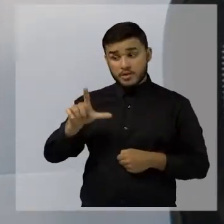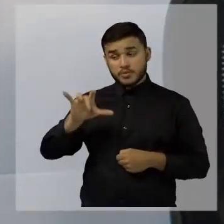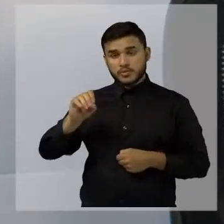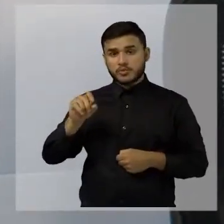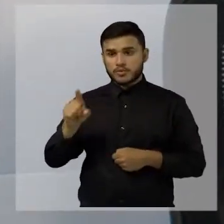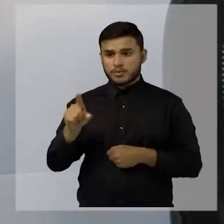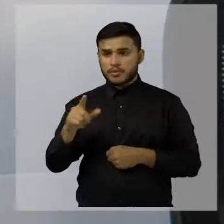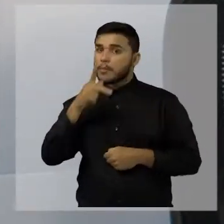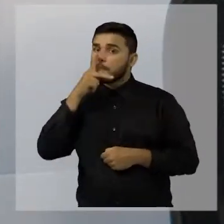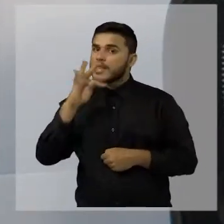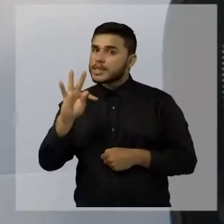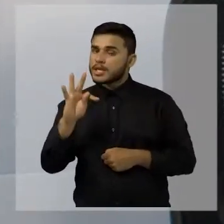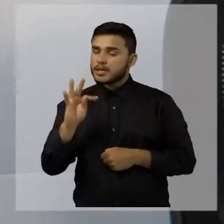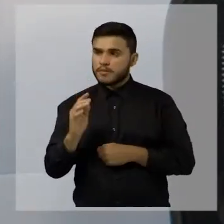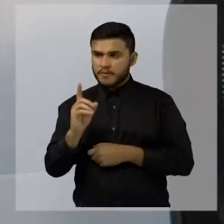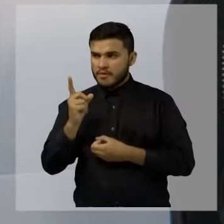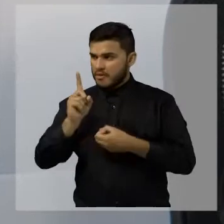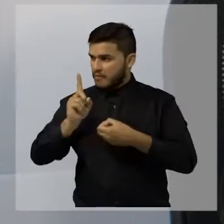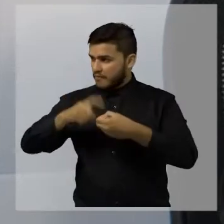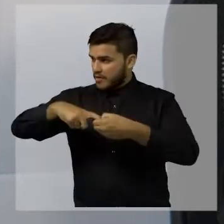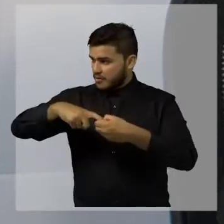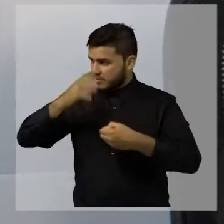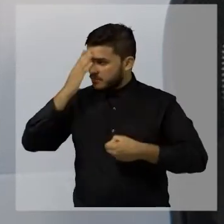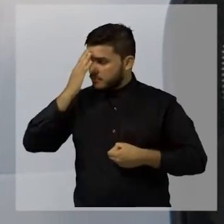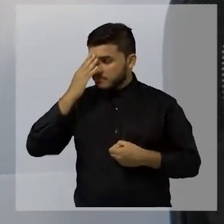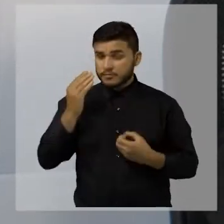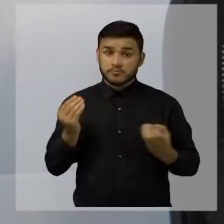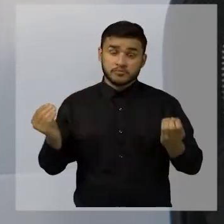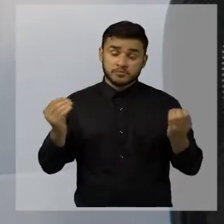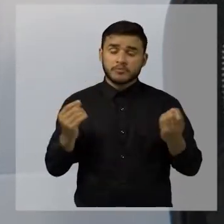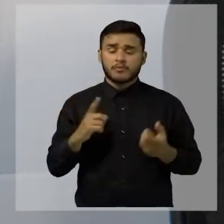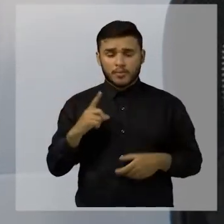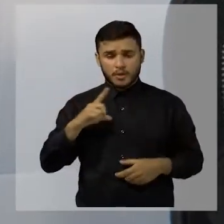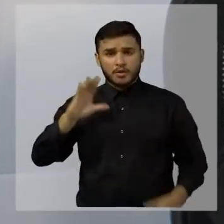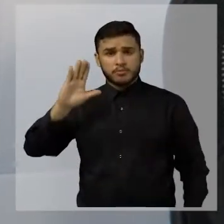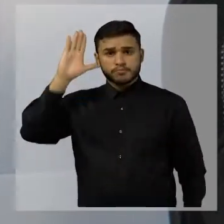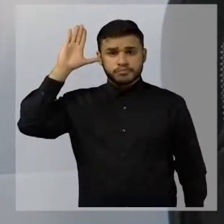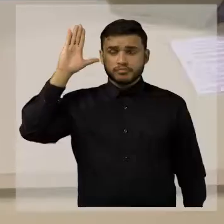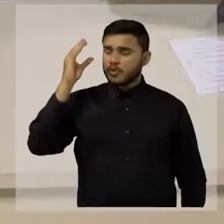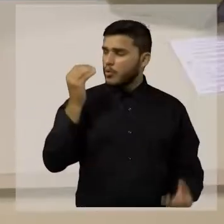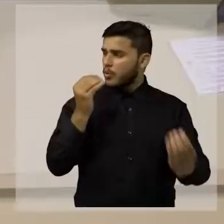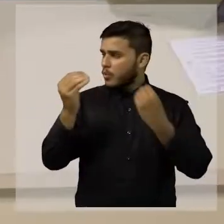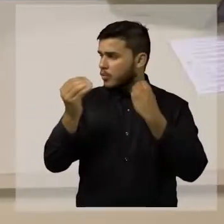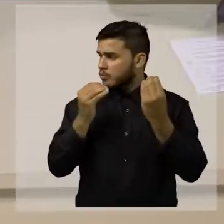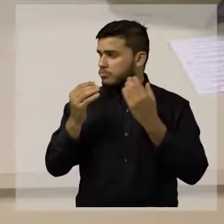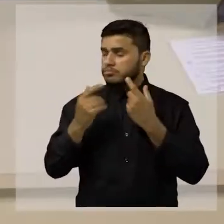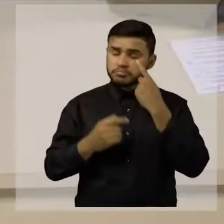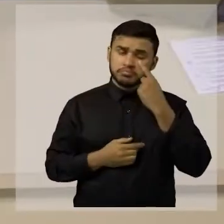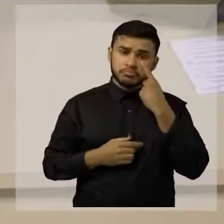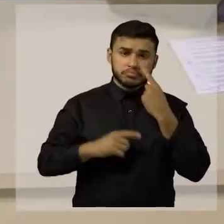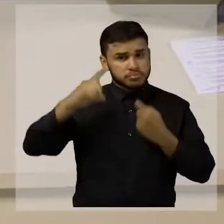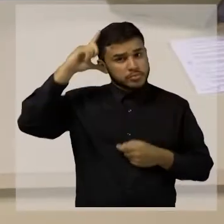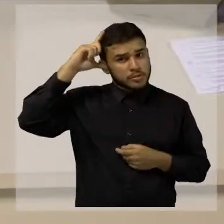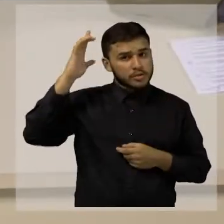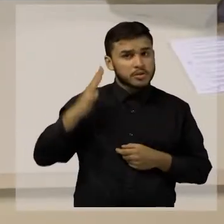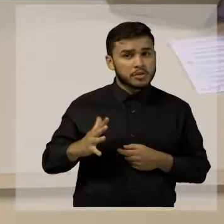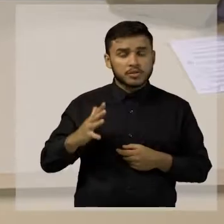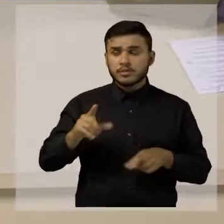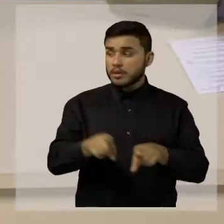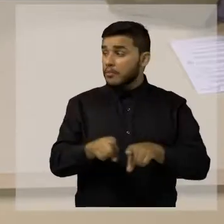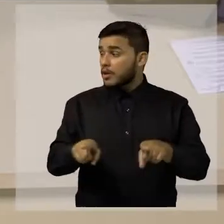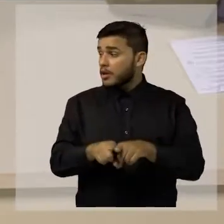uma pré-candidatura com certo capital político de Luziane Lins, e você tem também a figura do Eumano de Freitas, que tem condições de